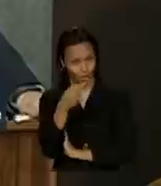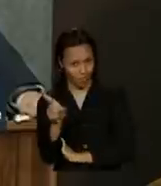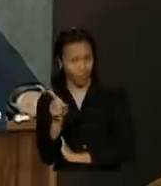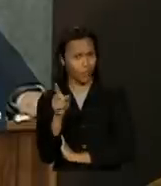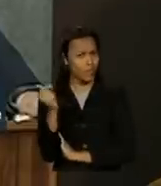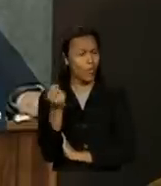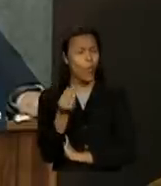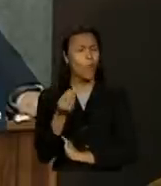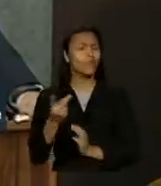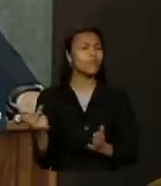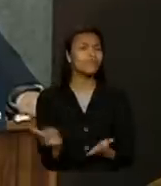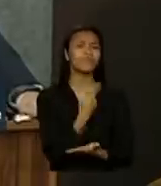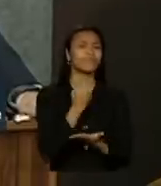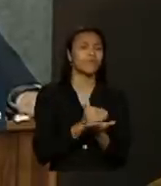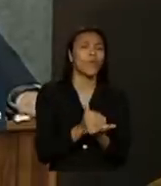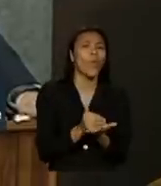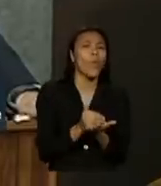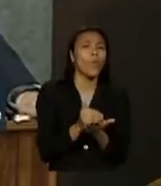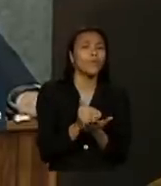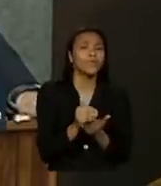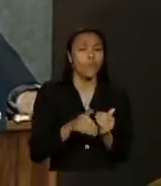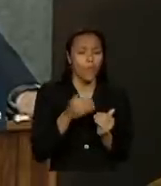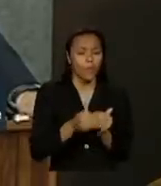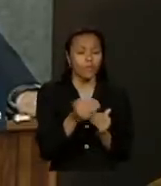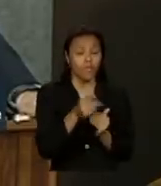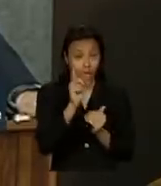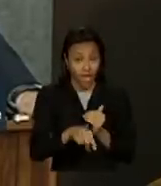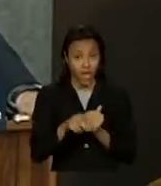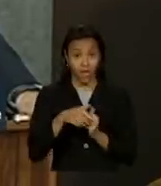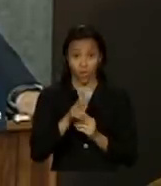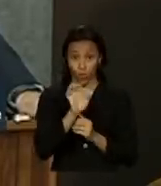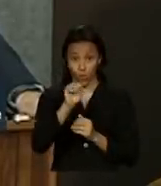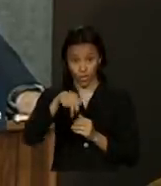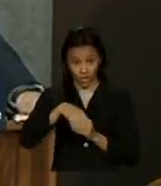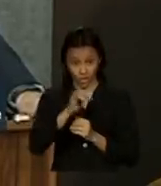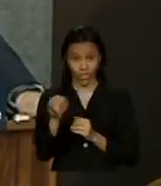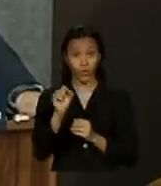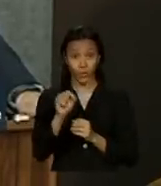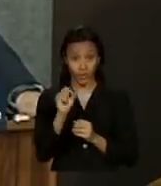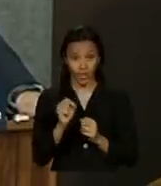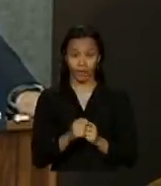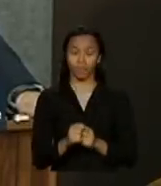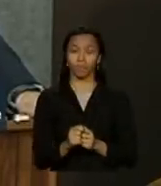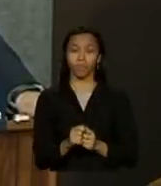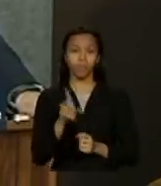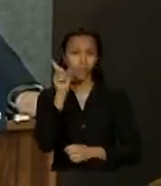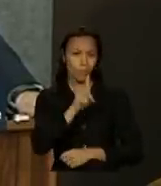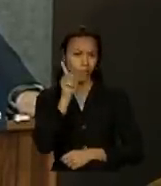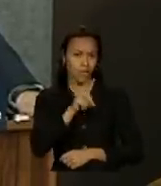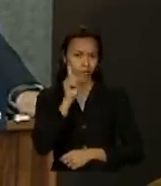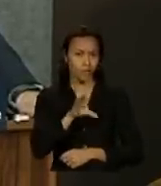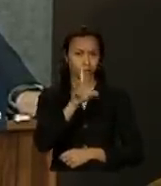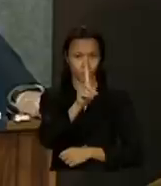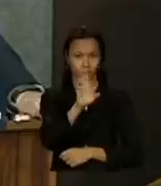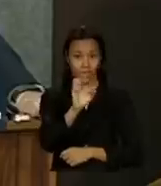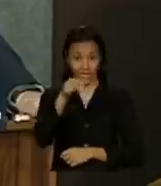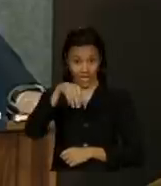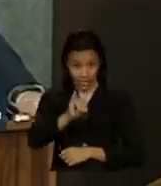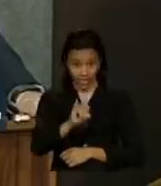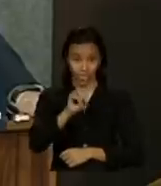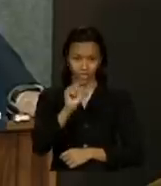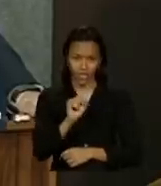processo Foi estabelecido por um engenheiro estatístico americano Deni n que introduziu